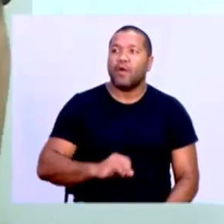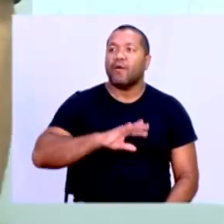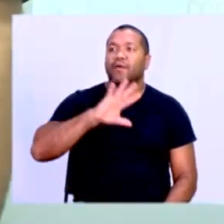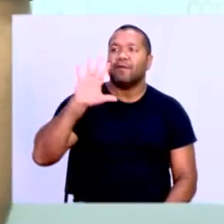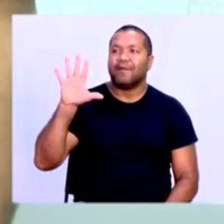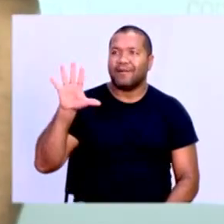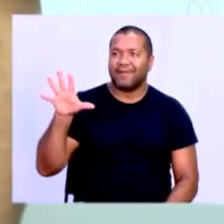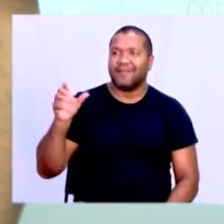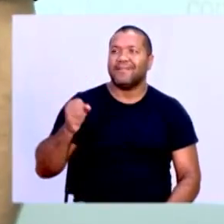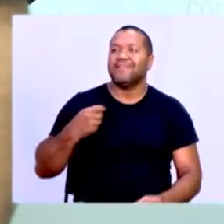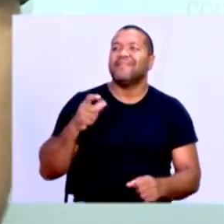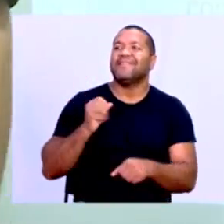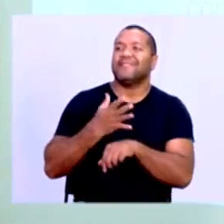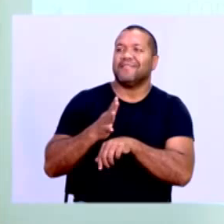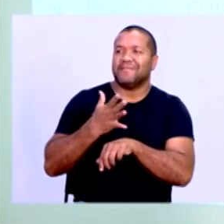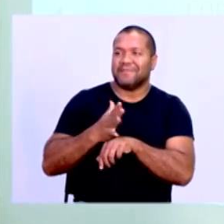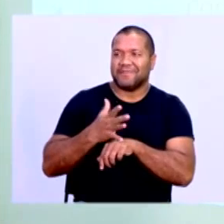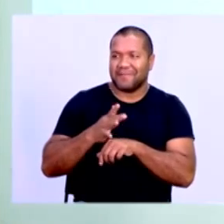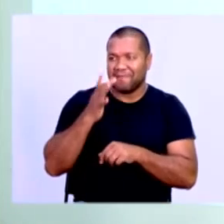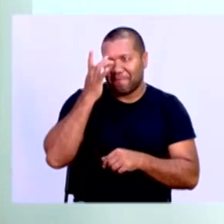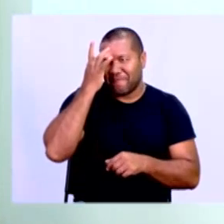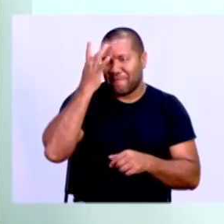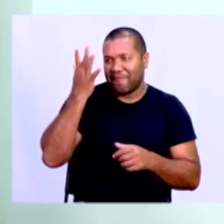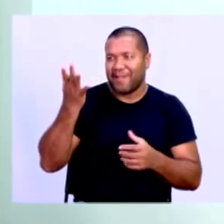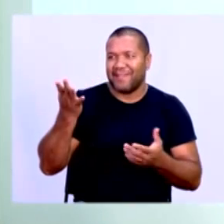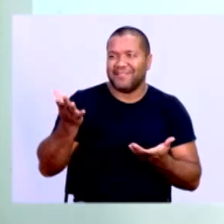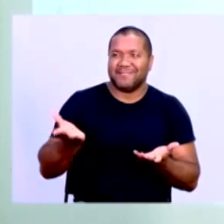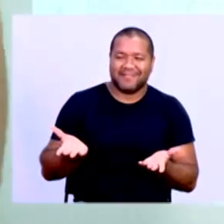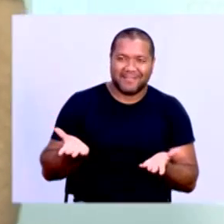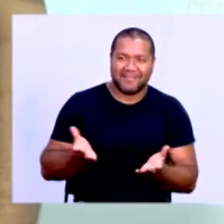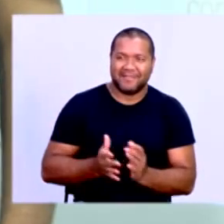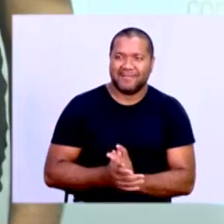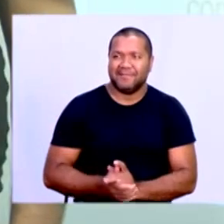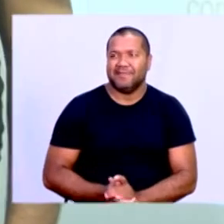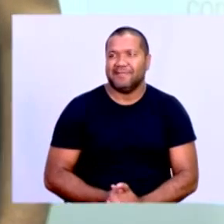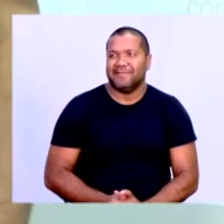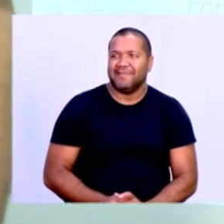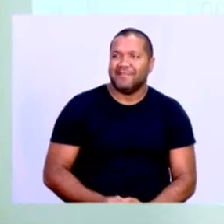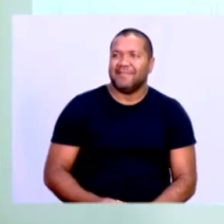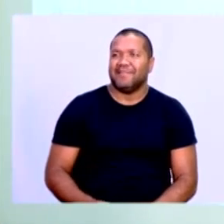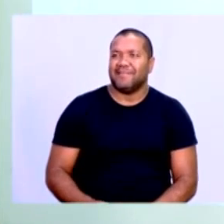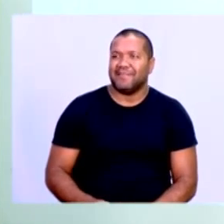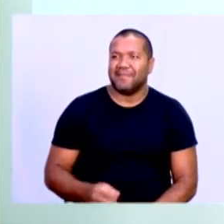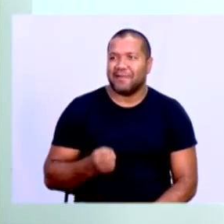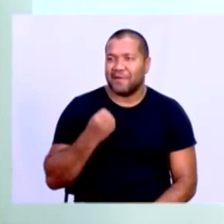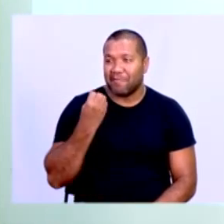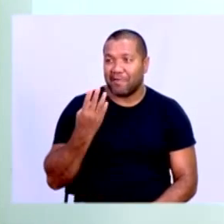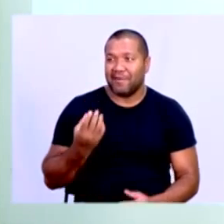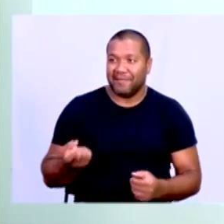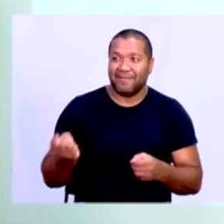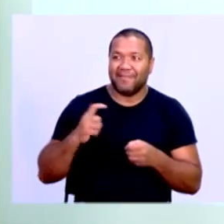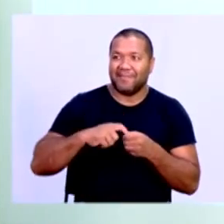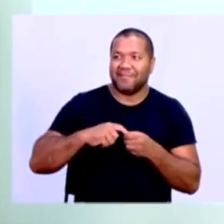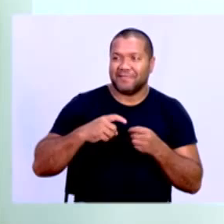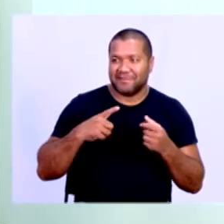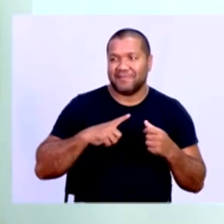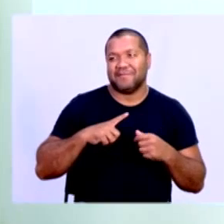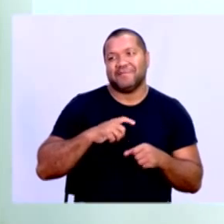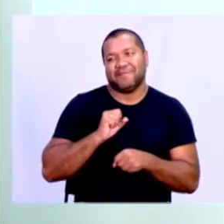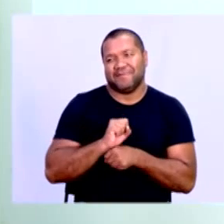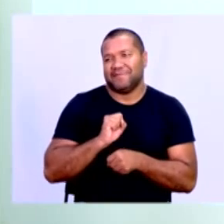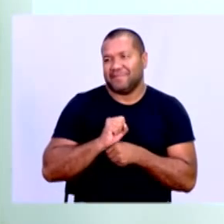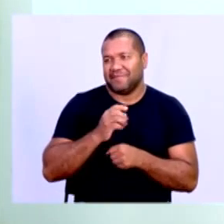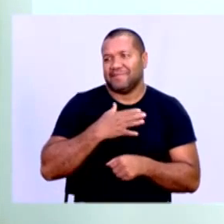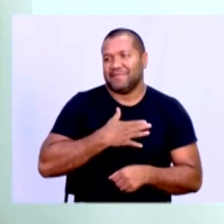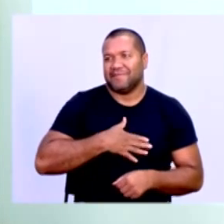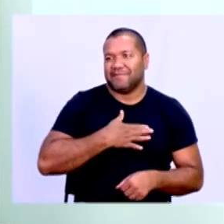Olá, e aí, a atividade estava moleza, hein? Facinho, né? Bom, estamos de volta, né? Espero que a atividade vocês tenham